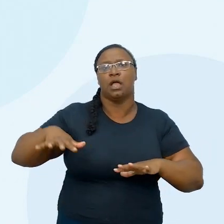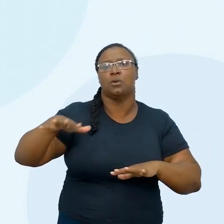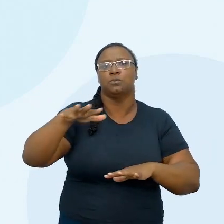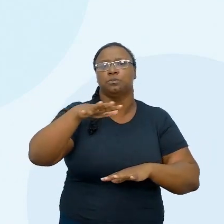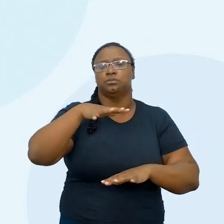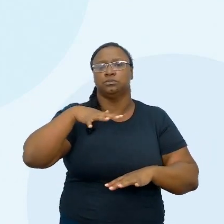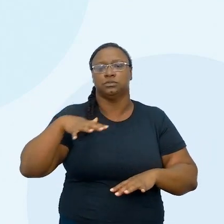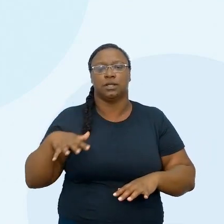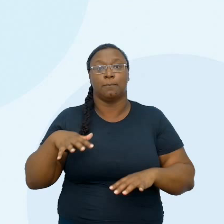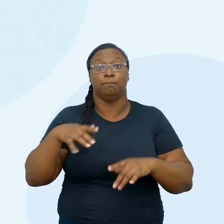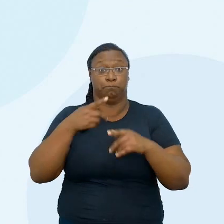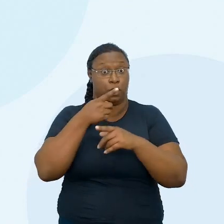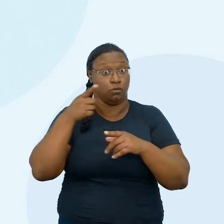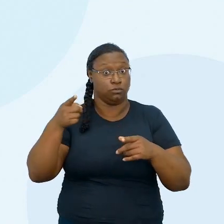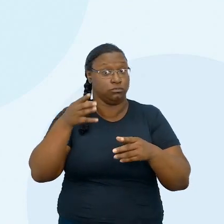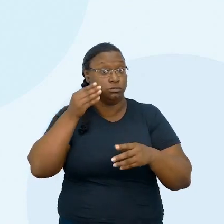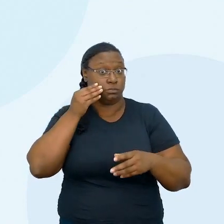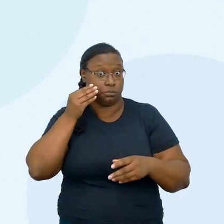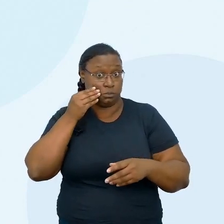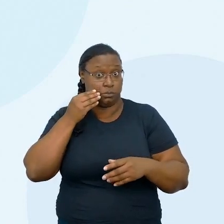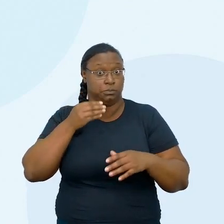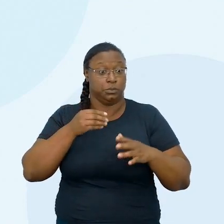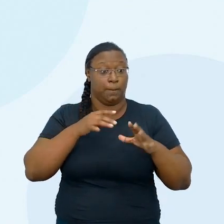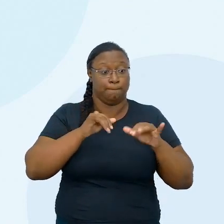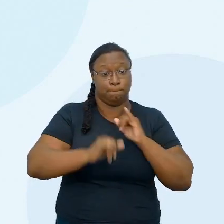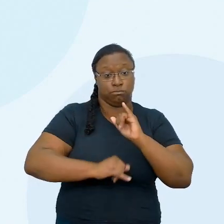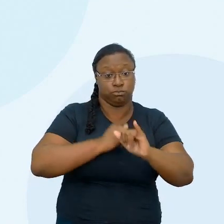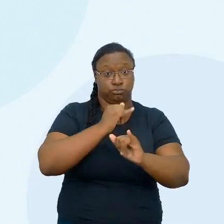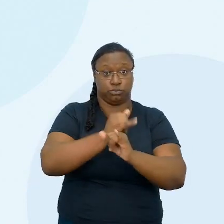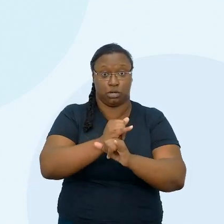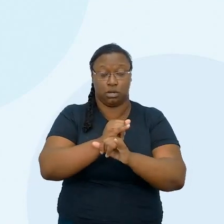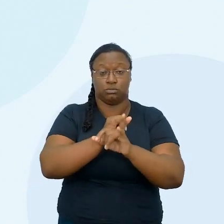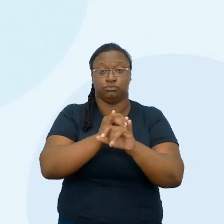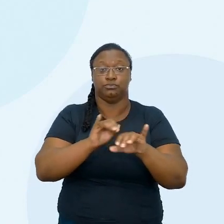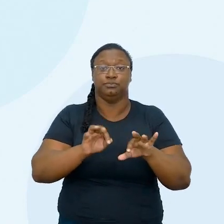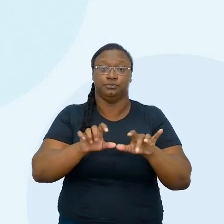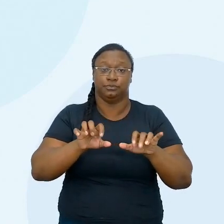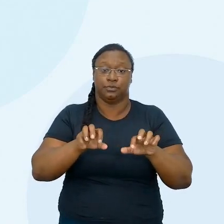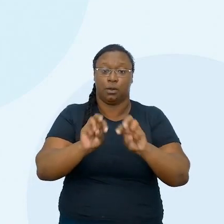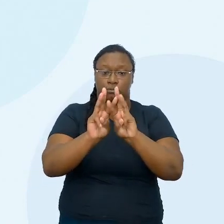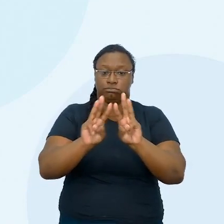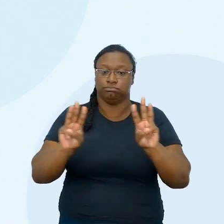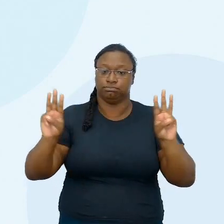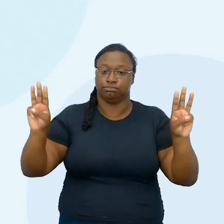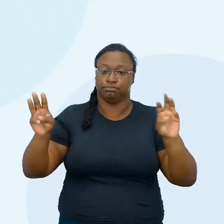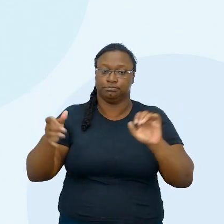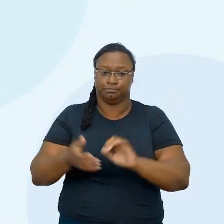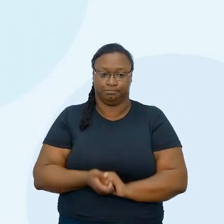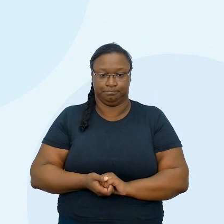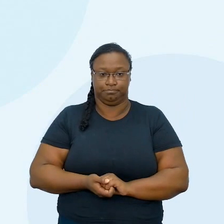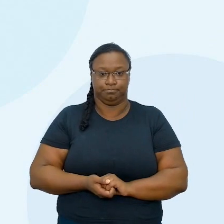você pesquisar o mapa que está disponível no site do Novo Ensino Médio